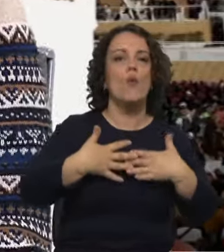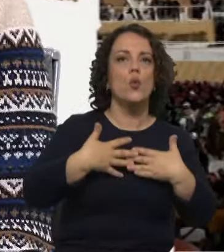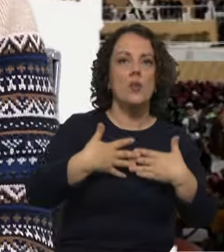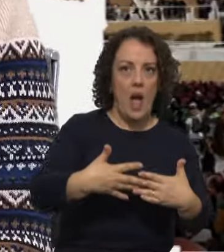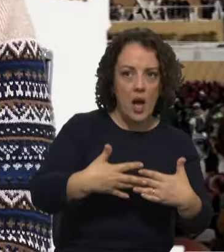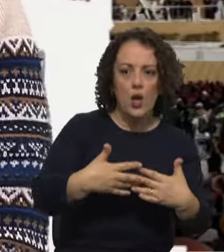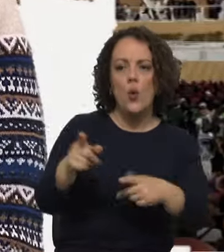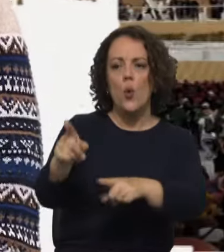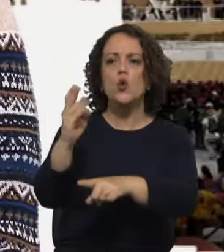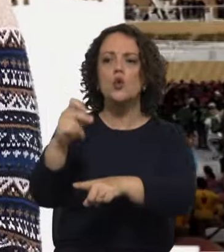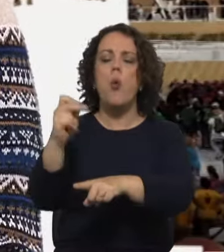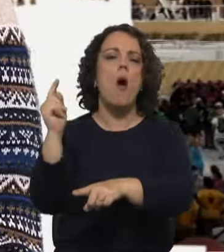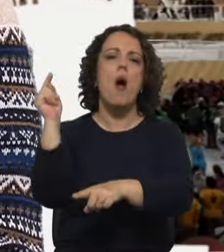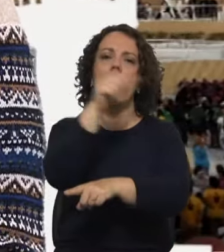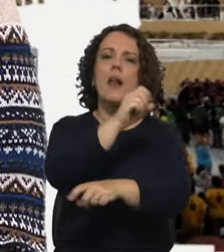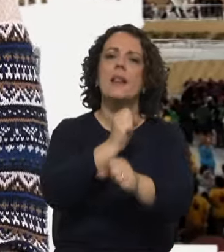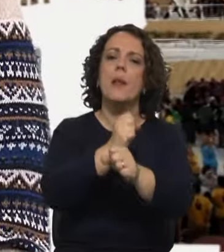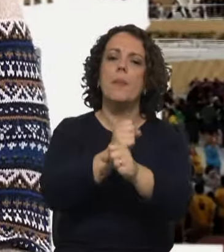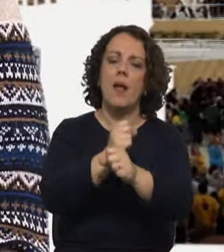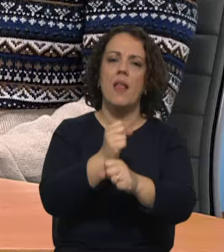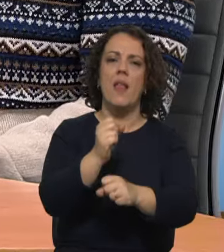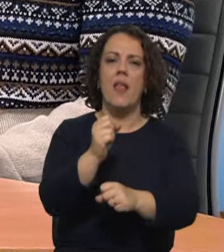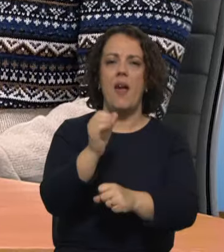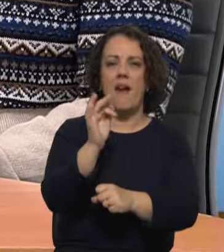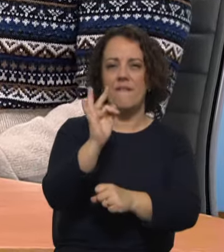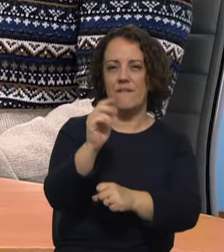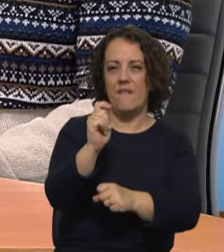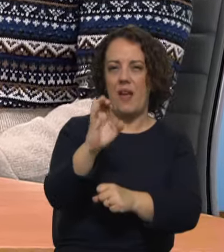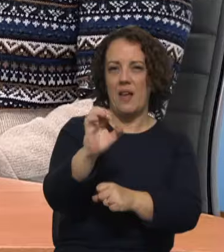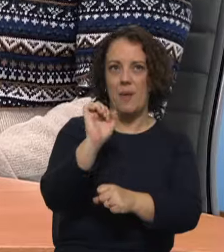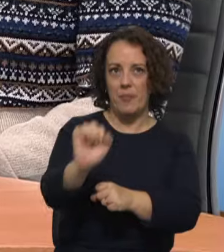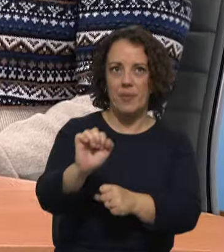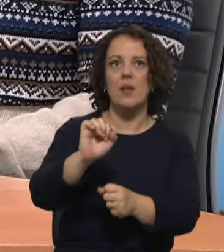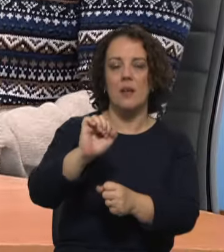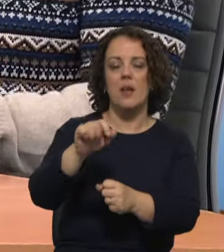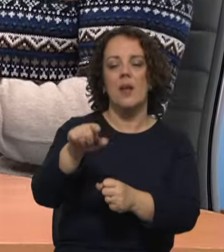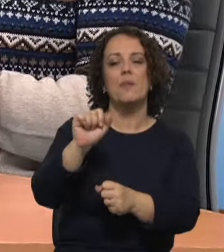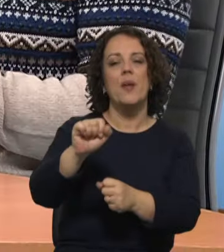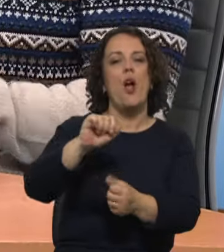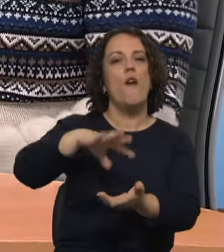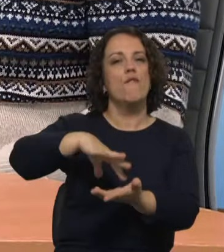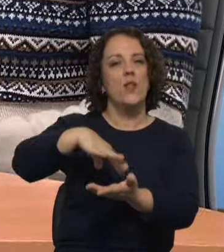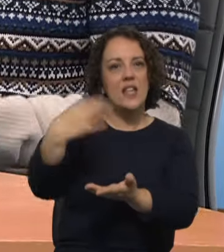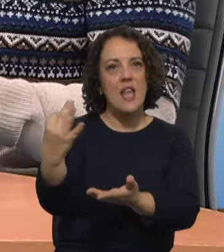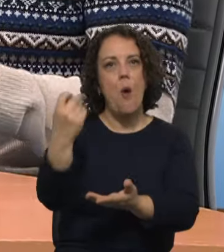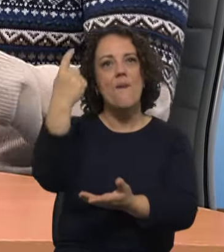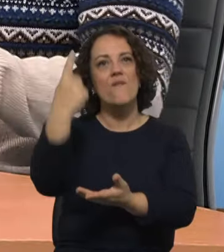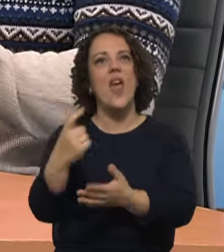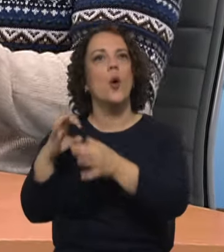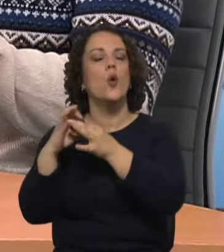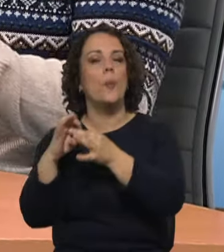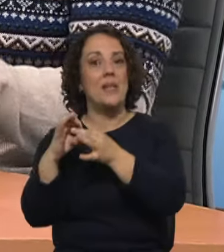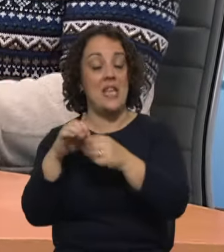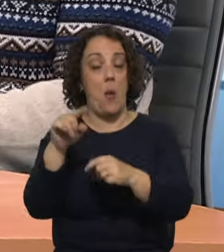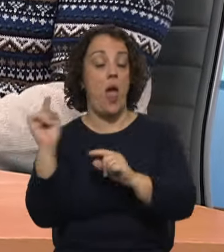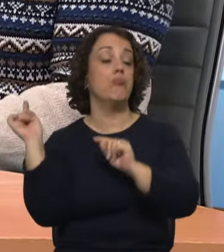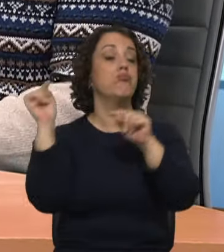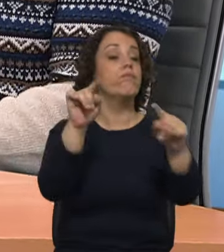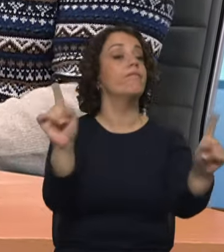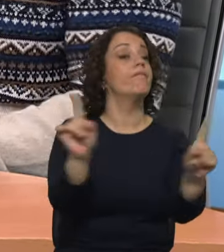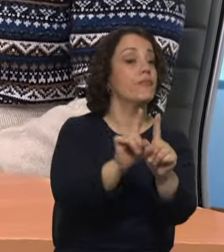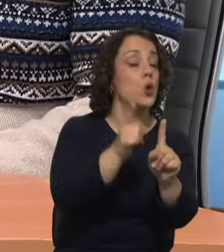juna tinha ido trabalhar com com a fec a fundação fé e ceração e conhecemo-nos neste âmbito e quando a viagem Já estava